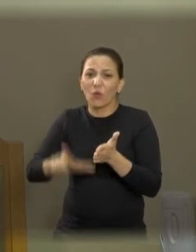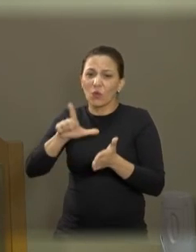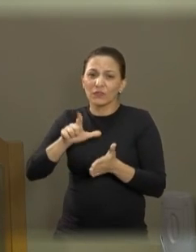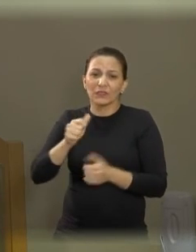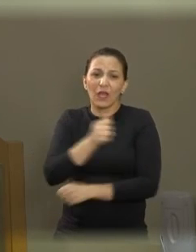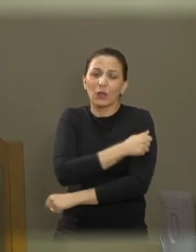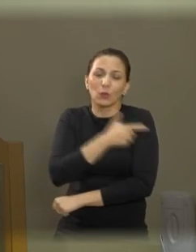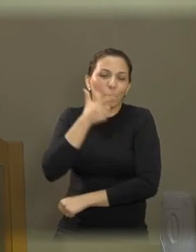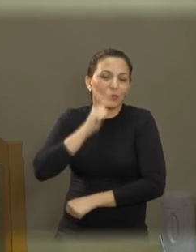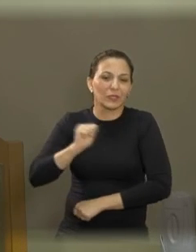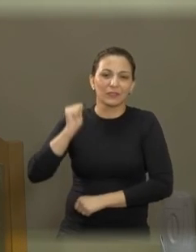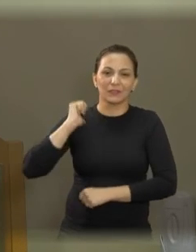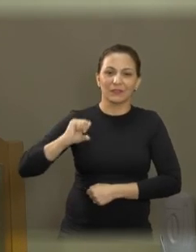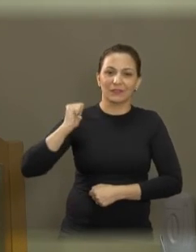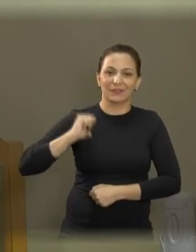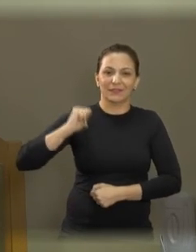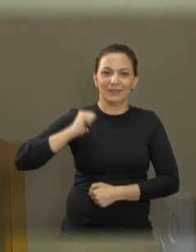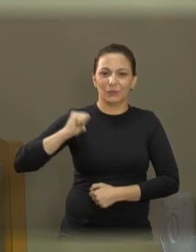a bolsa.